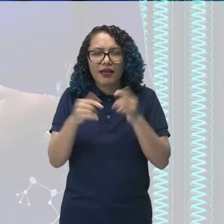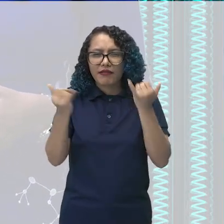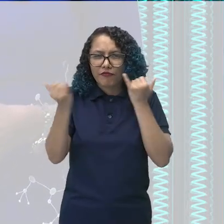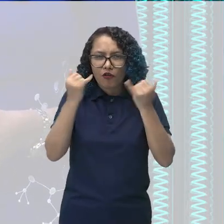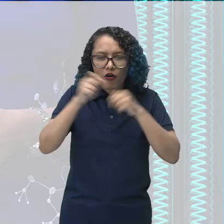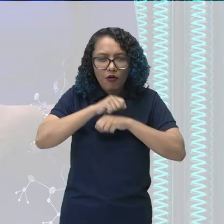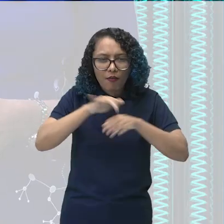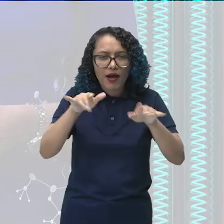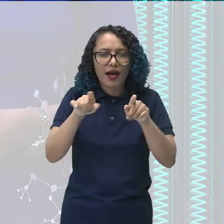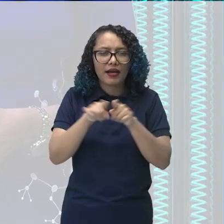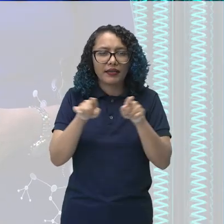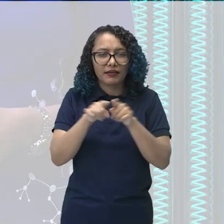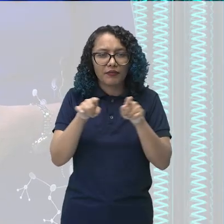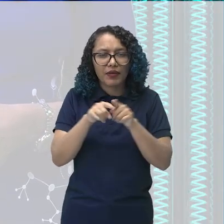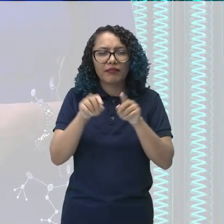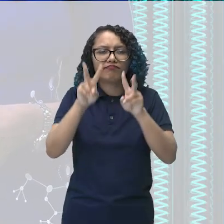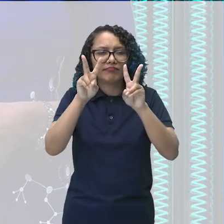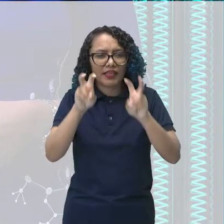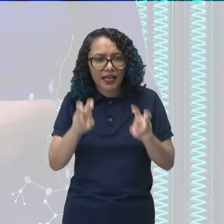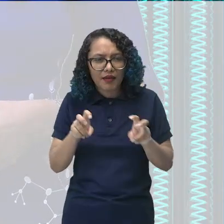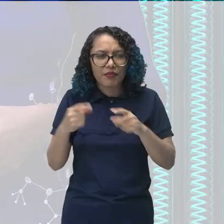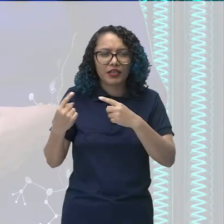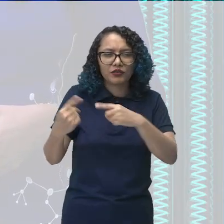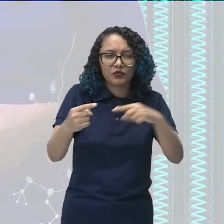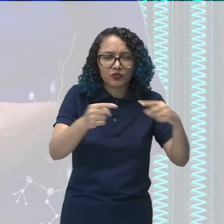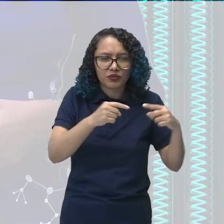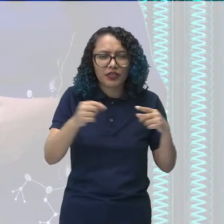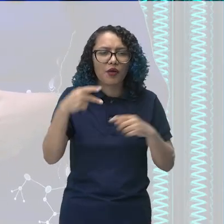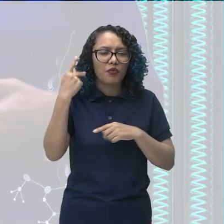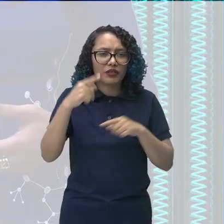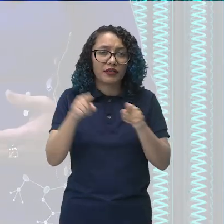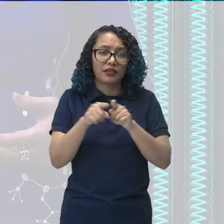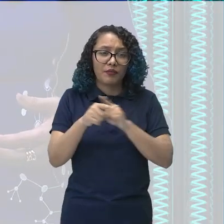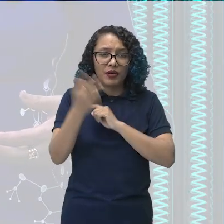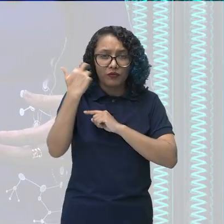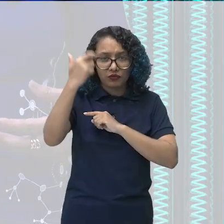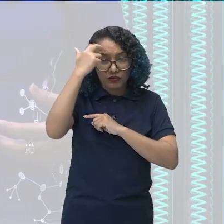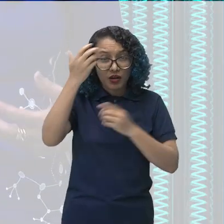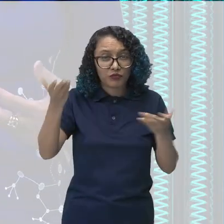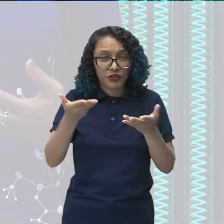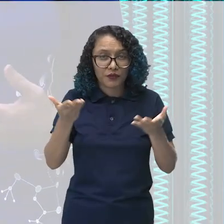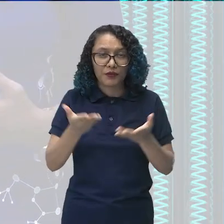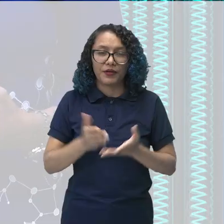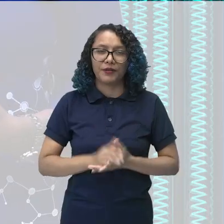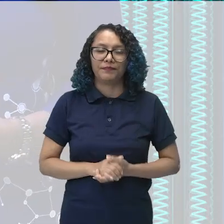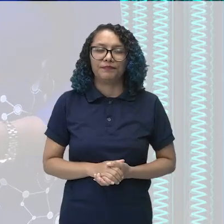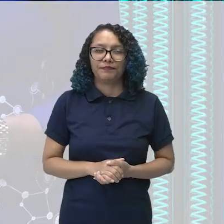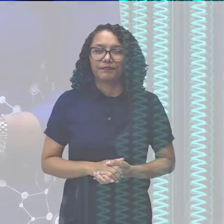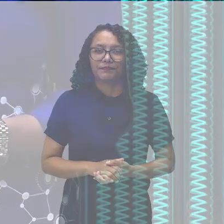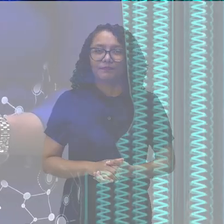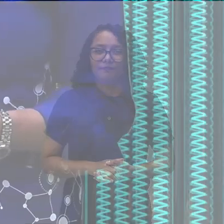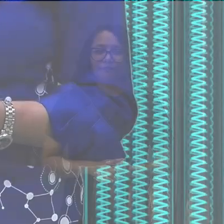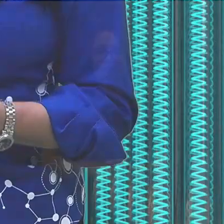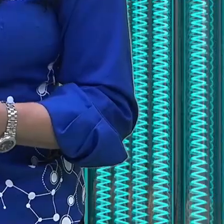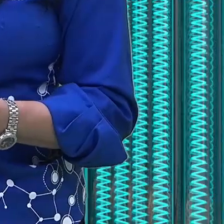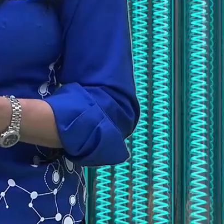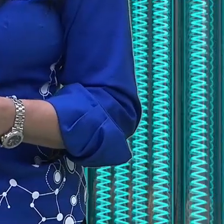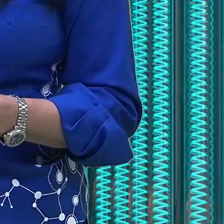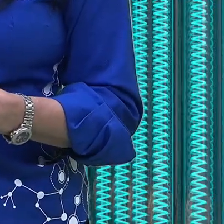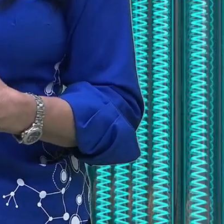sobre questões sociais, políticas e culturais atuais. Então, ele retrata aí